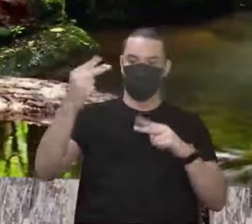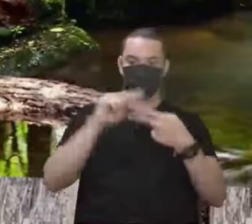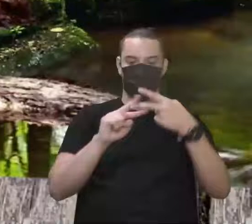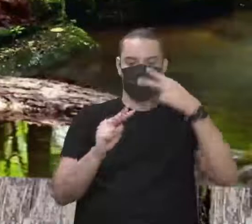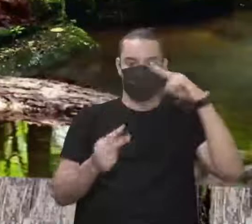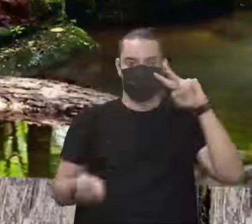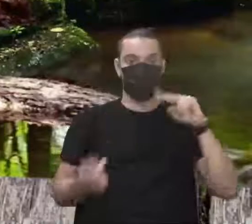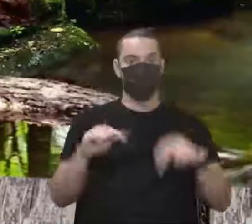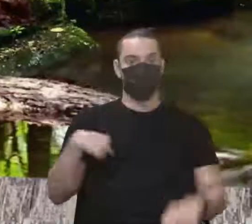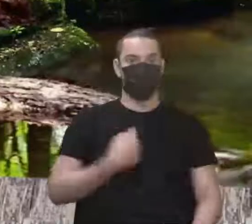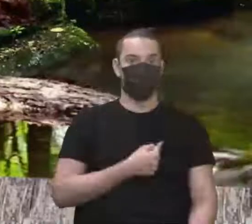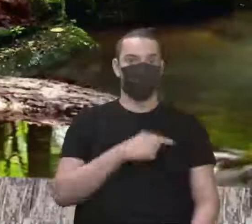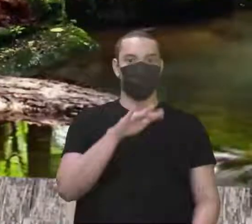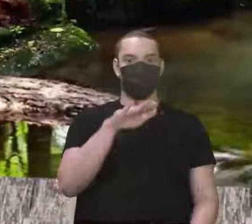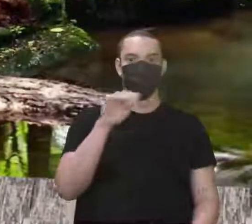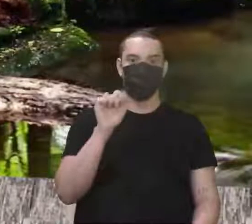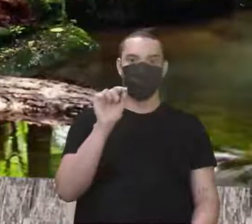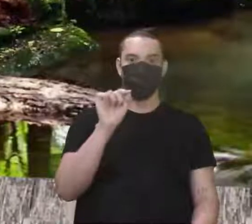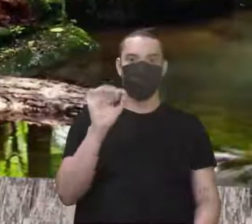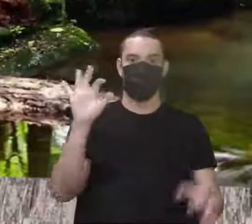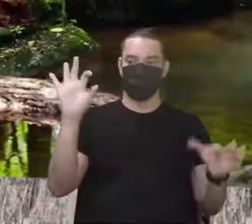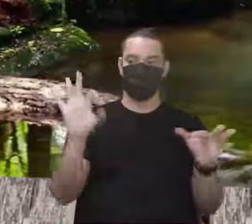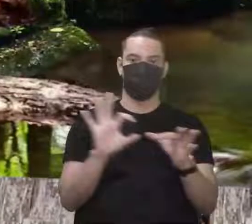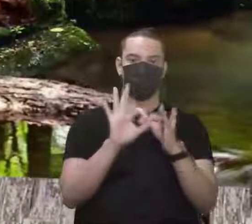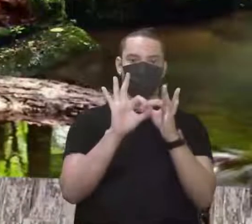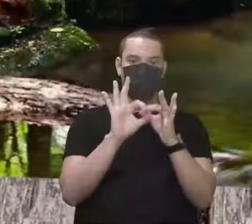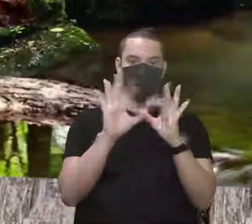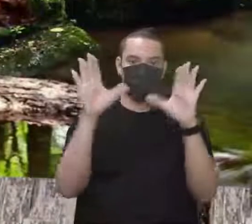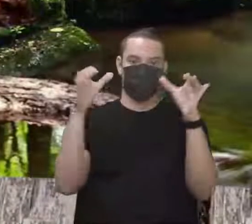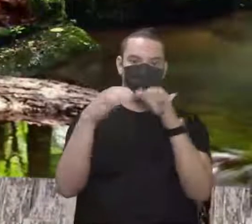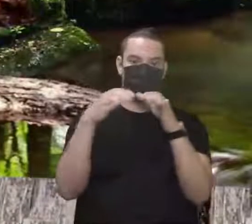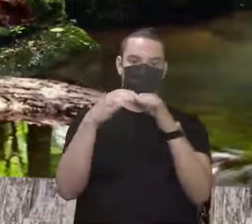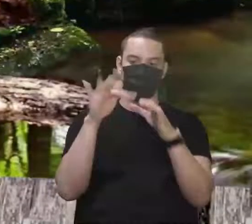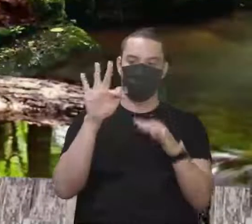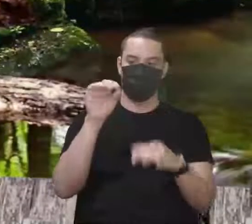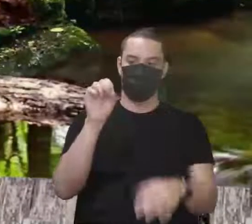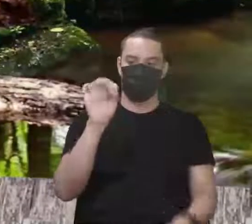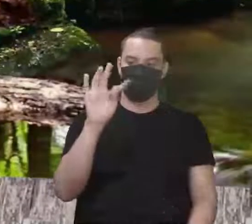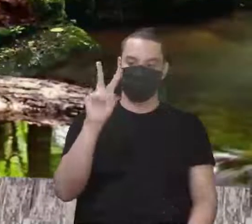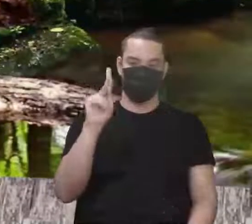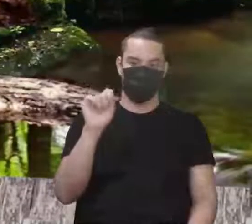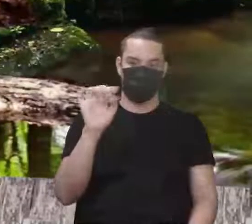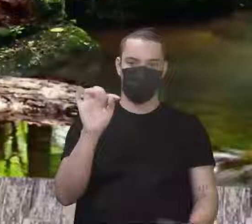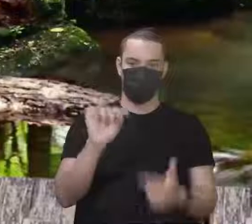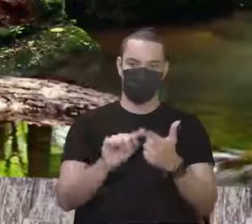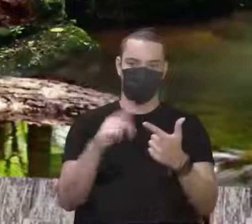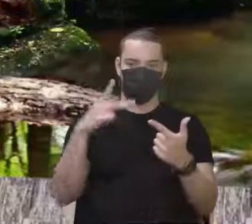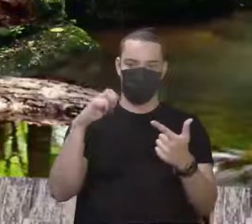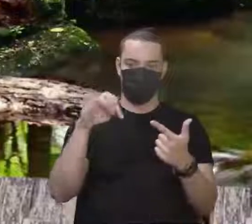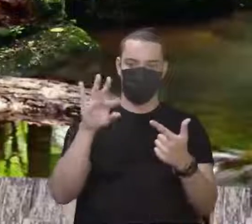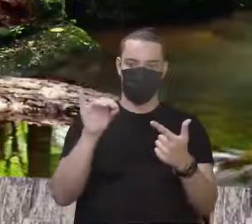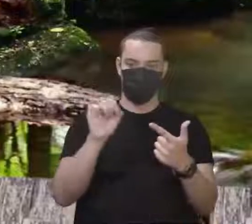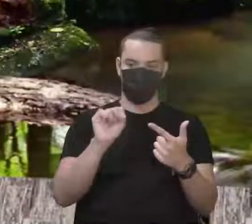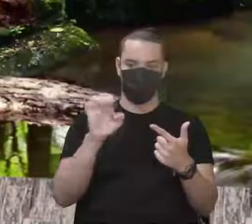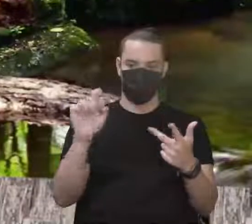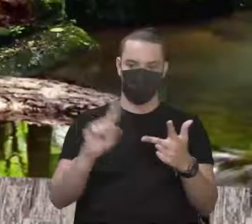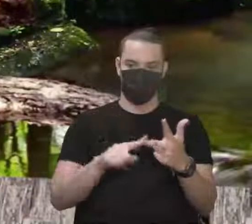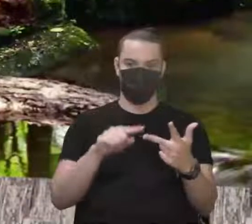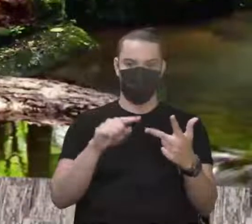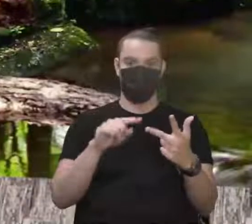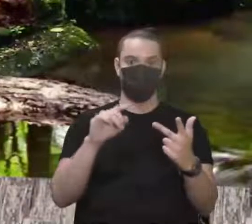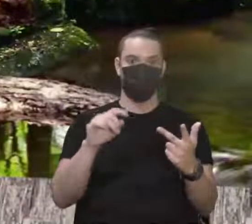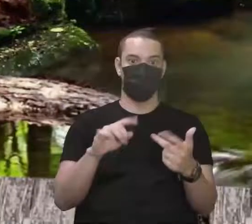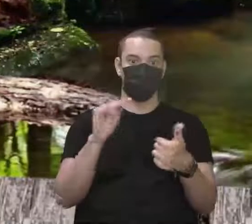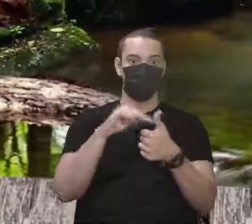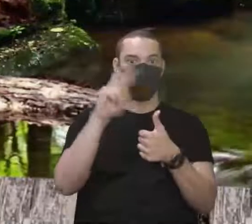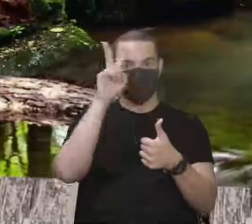que a gente chama, lá que faz a conexão entre o grupo fosfato, a pentose e a base nitrogenada,